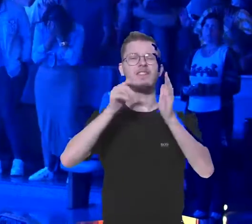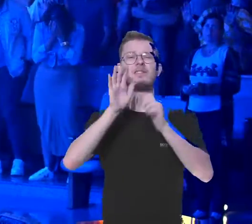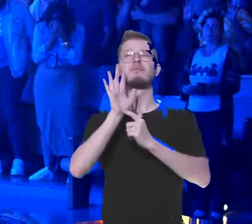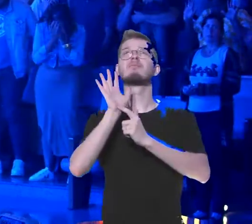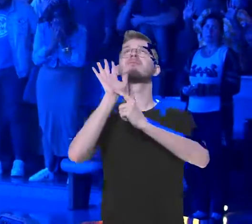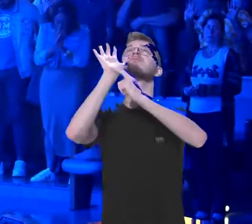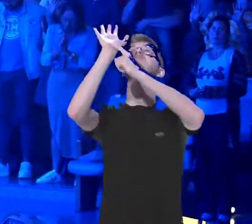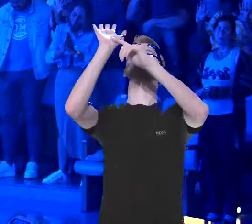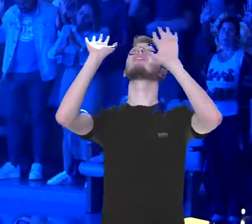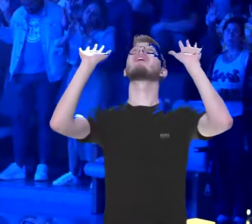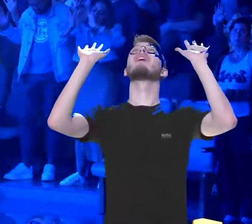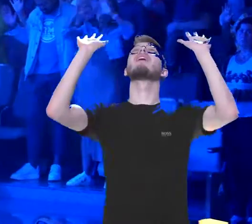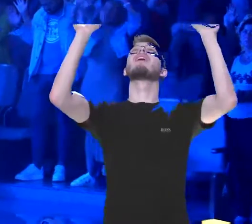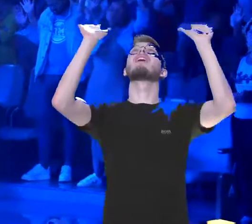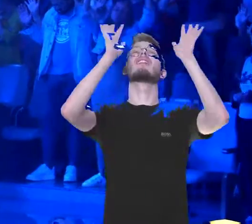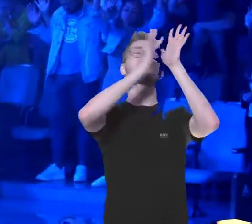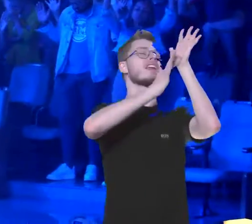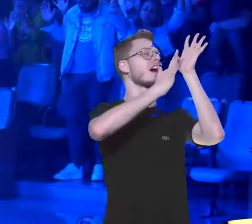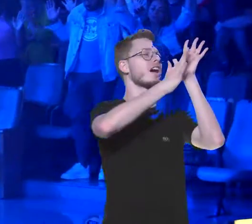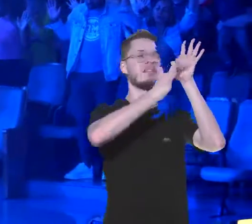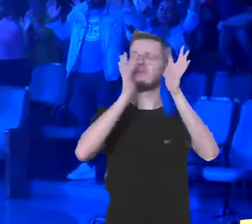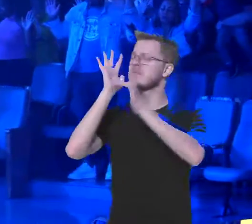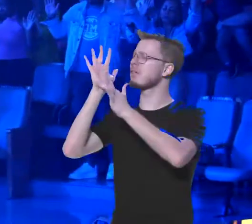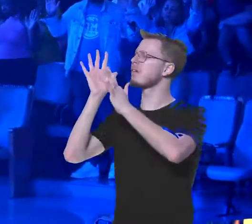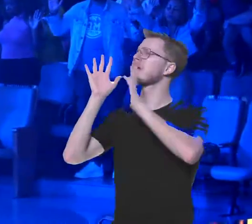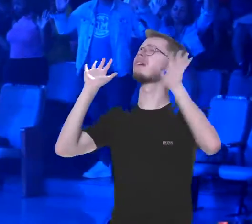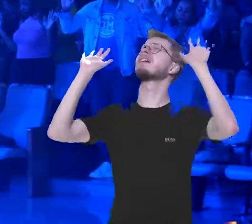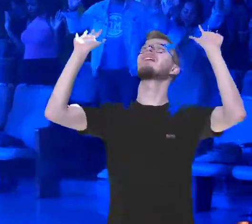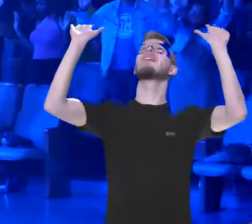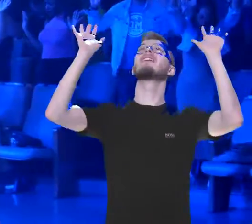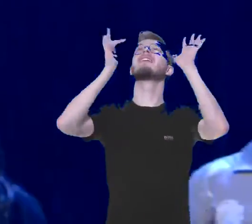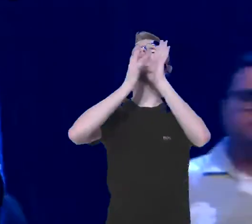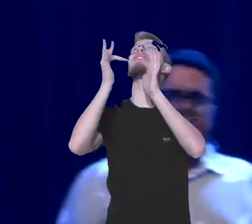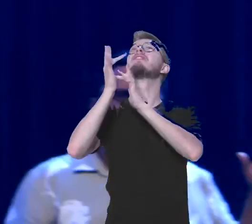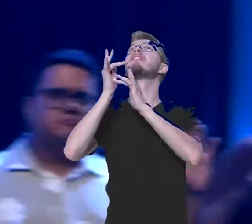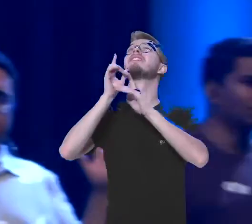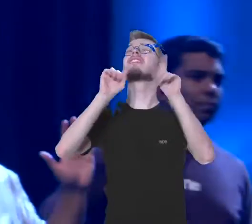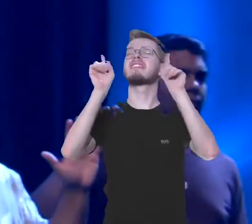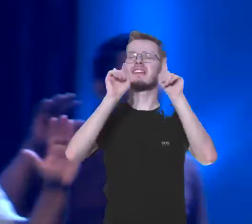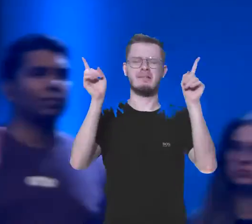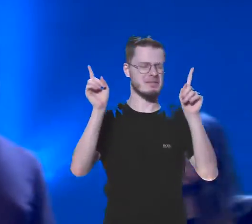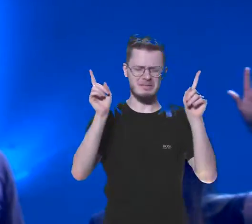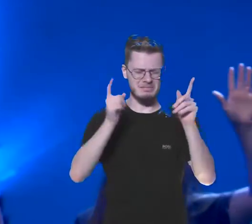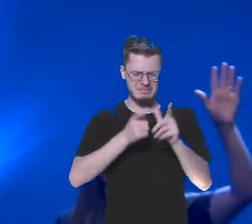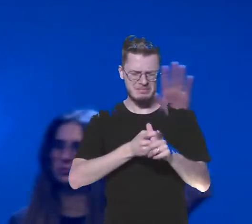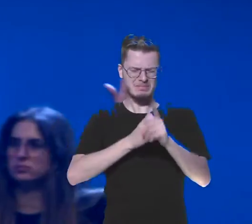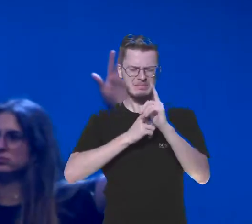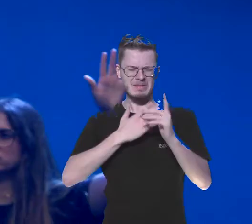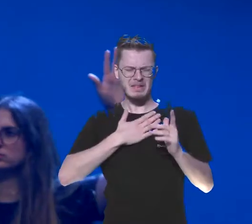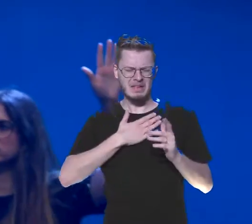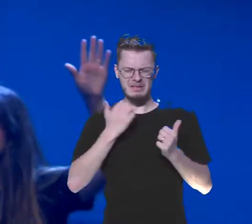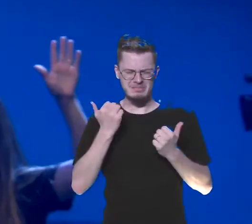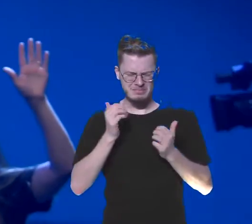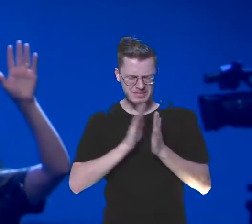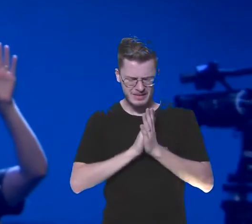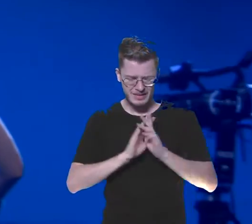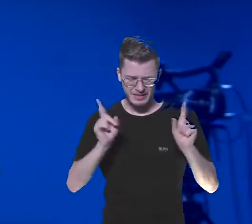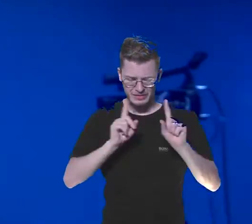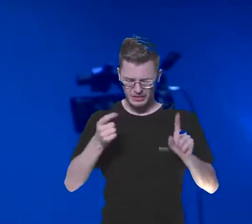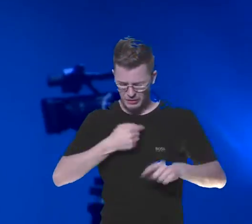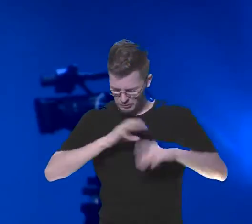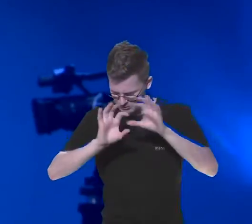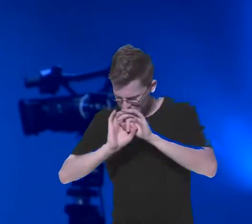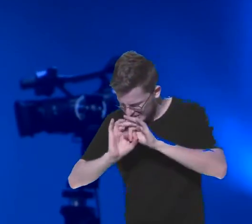mãos para Jesus, e você solte, e você diga: Senhor, não é mais meu. Senhor, não é mais meu, eu libero. O